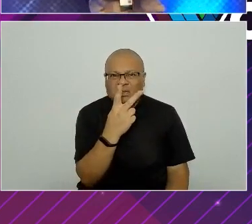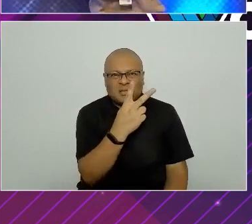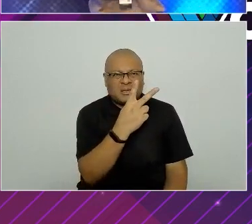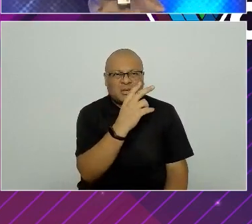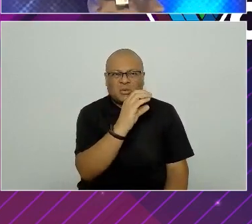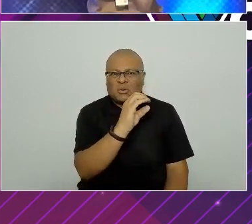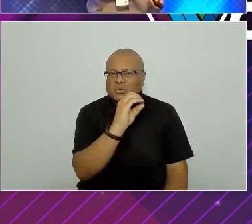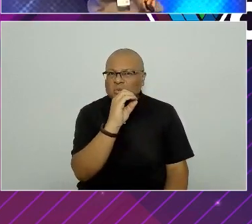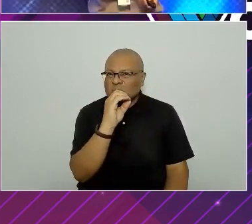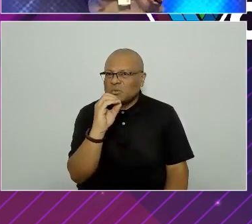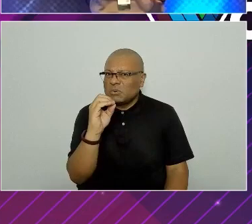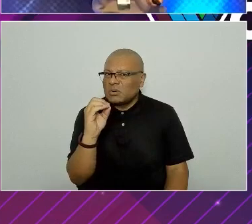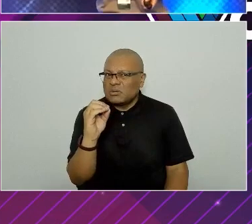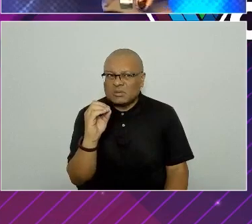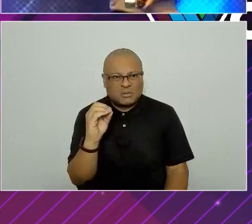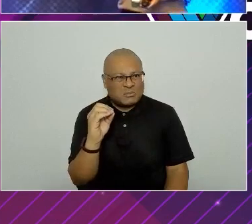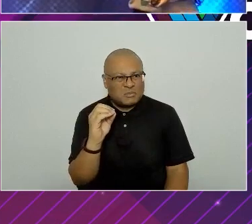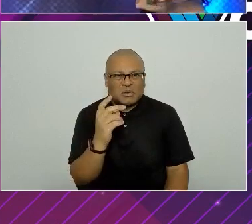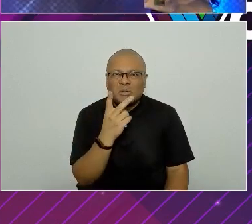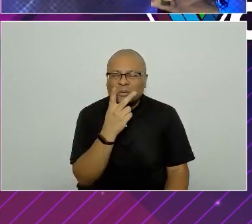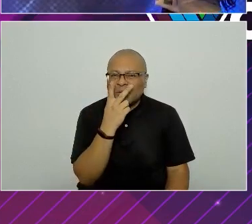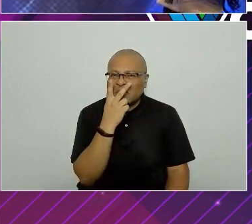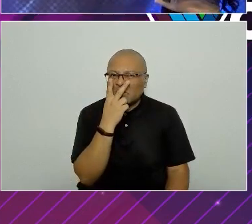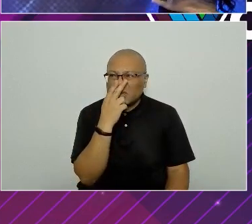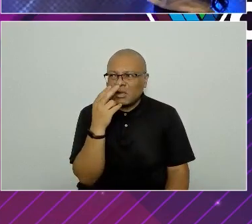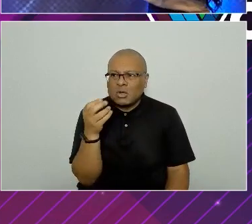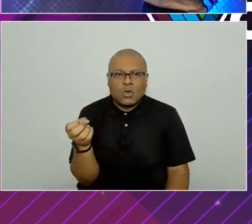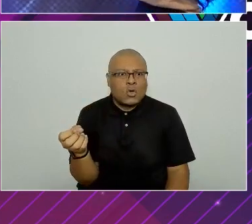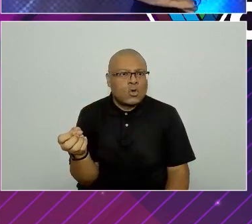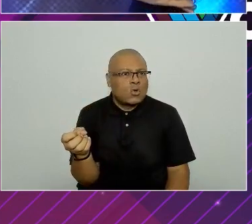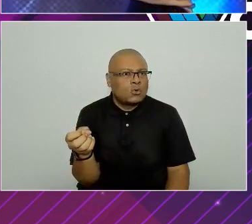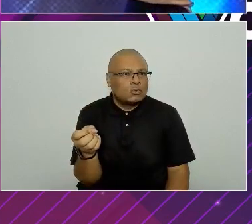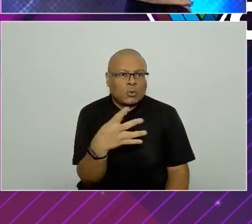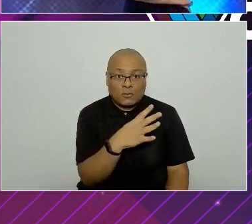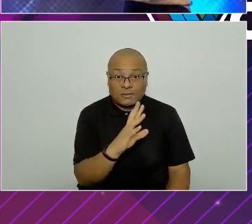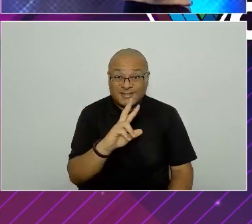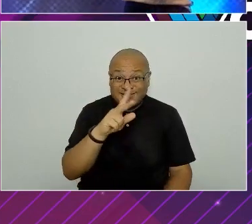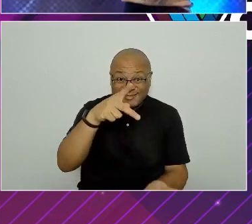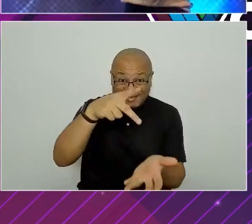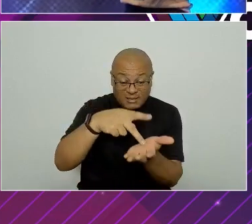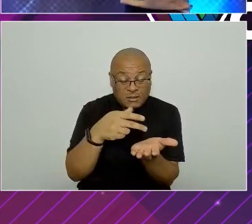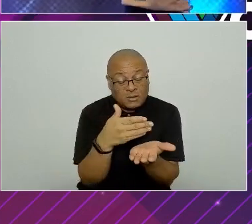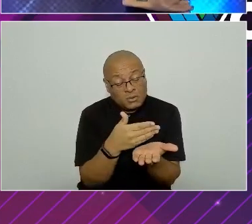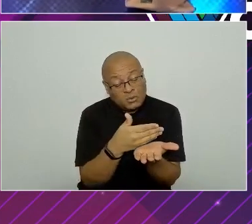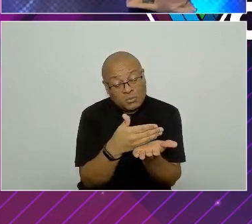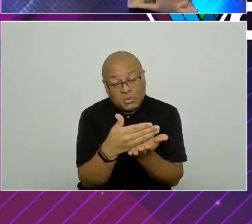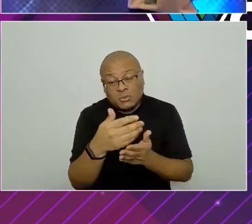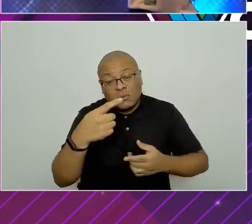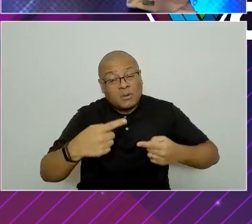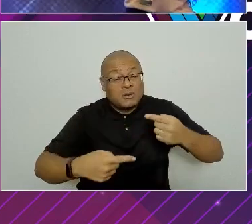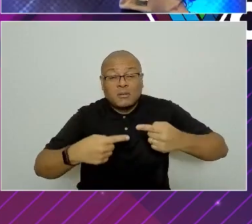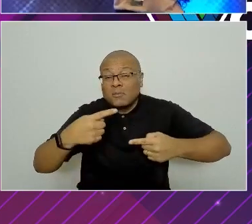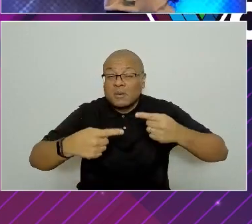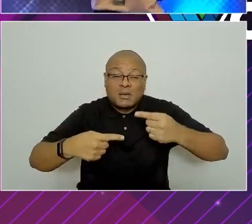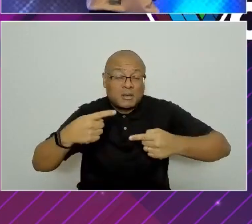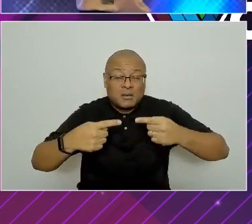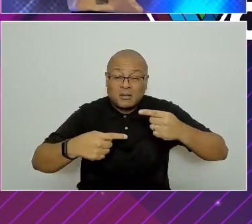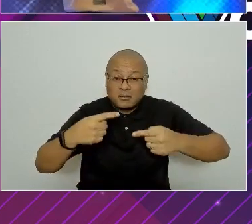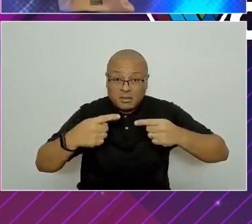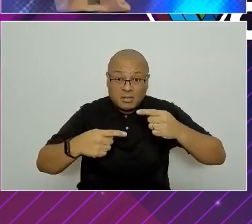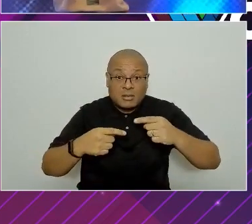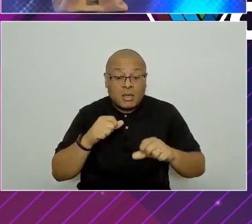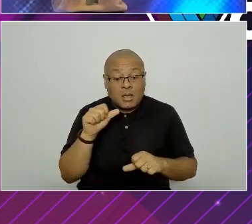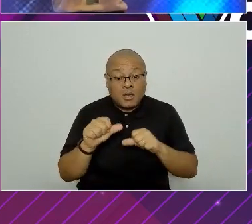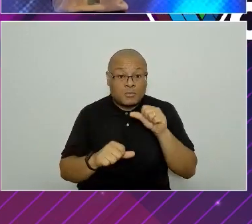algum momento, parece algo super atual, né? Mas, na verdade, começou a ser debatida essa questão de estruturação de modelos de rede